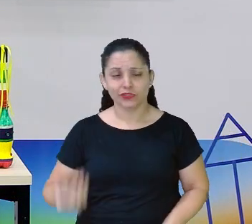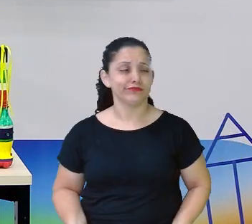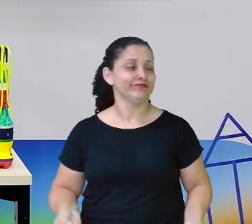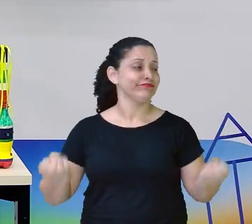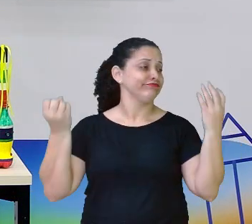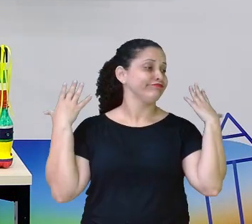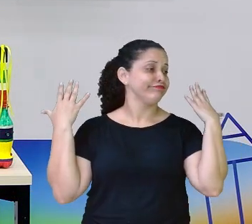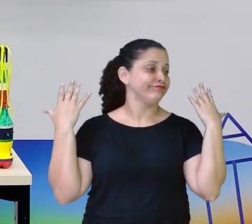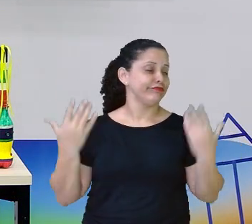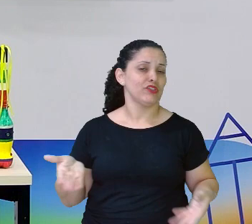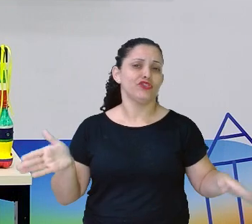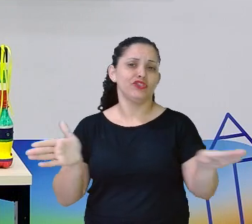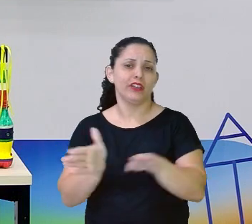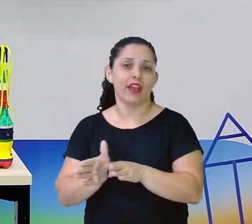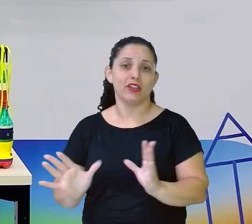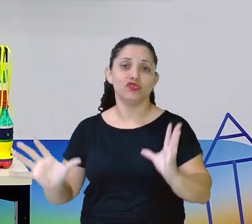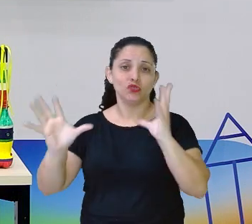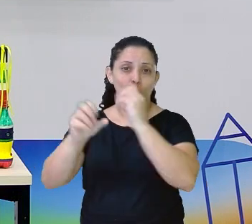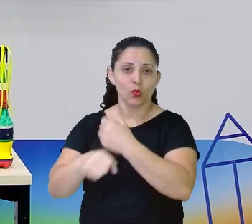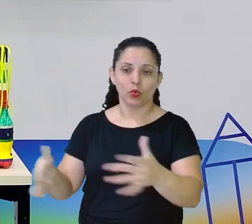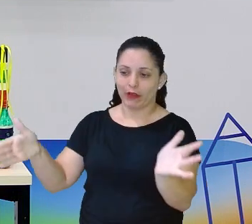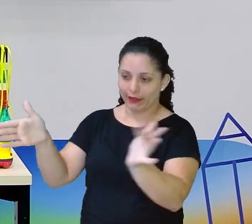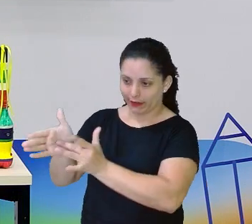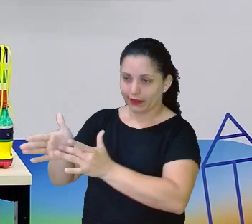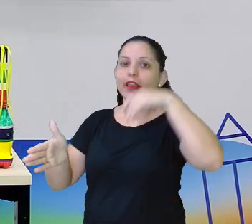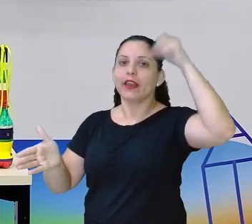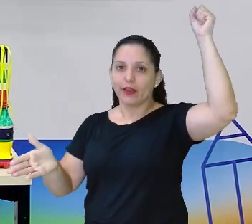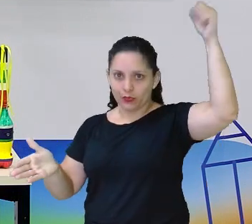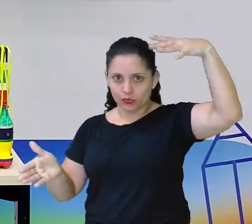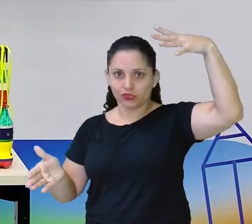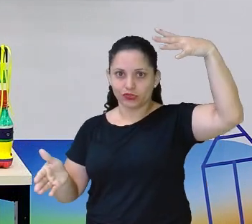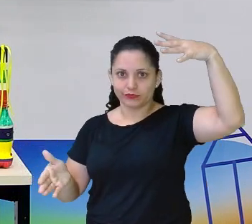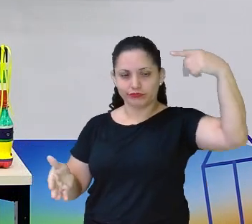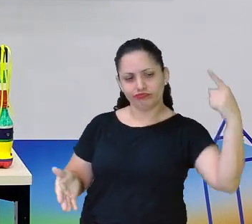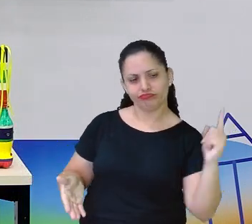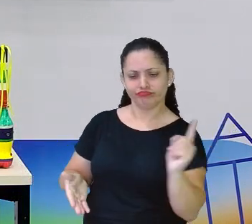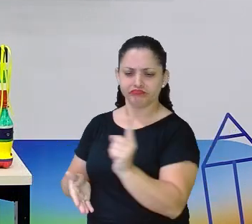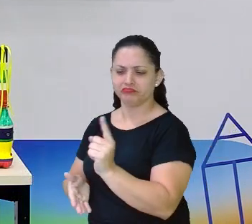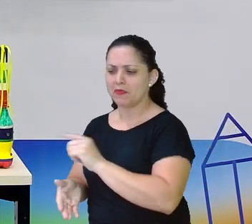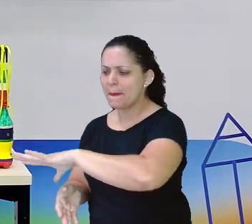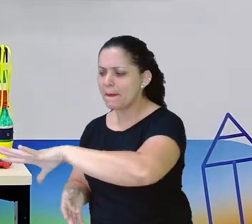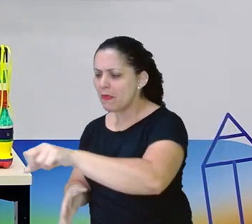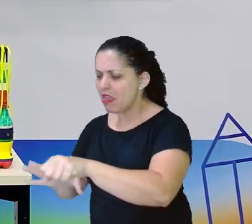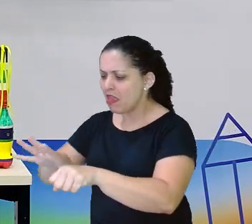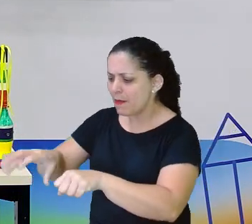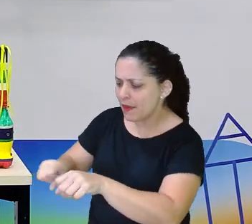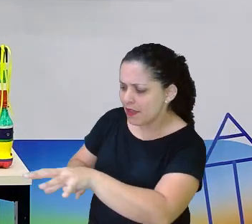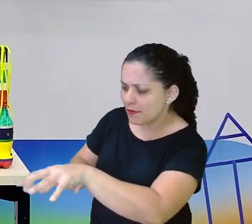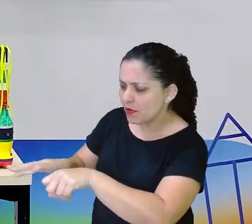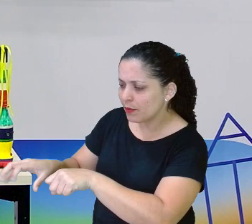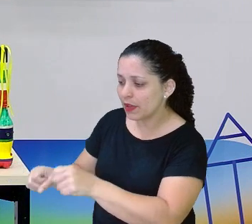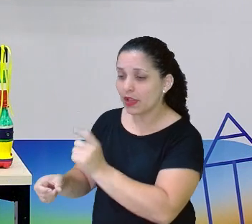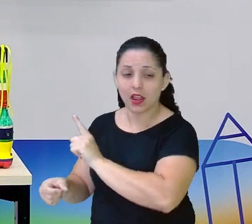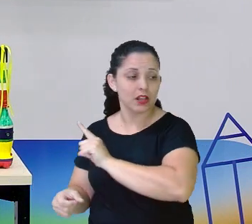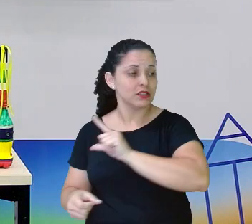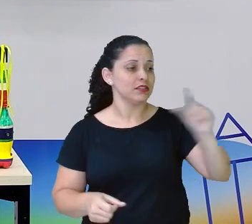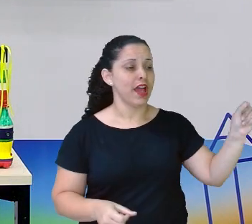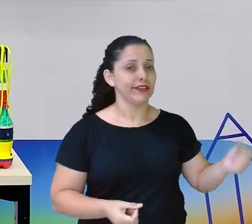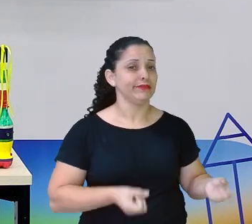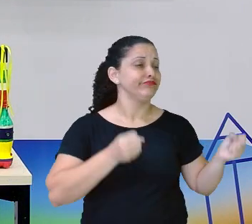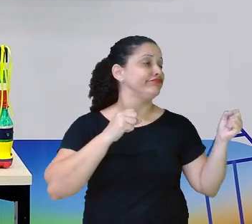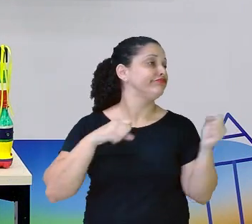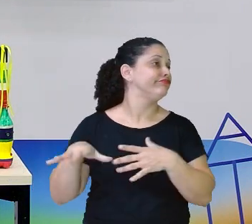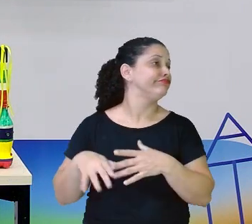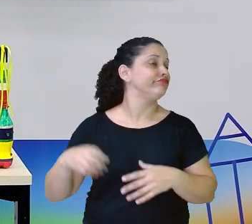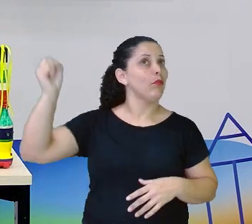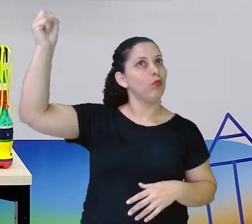chega no espaço que está escuro, ela acende a luz. Ela vai pegar alguma coisa, fazer algo que precisa ali, quando ela sai, ela deixa lá a luz